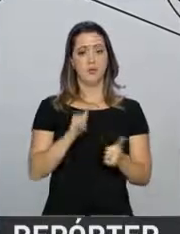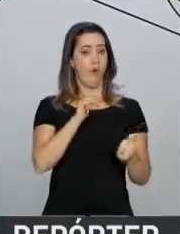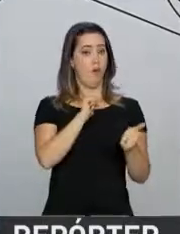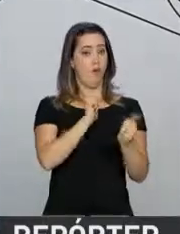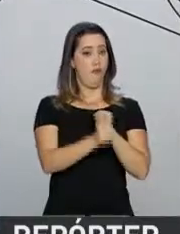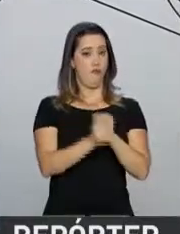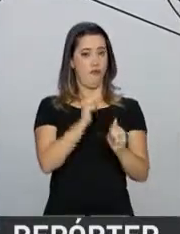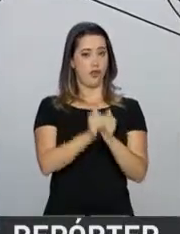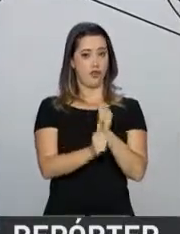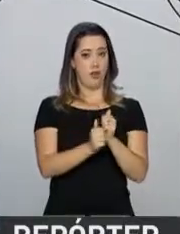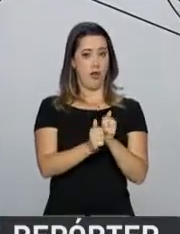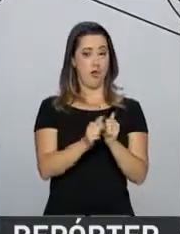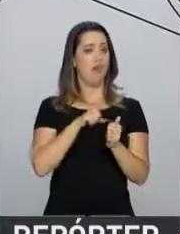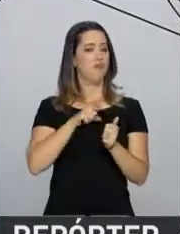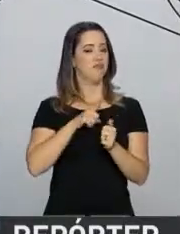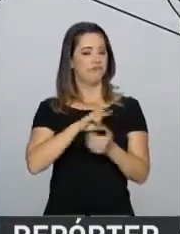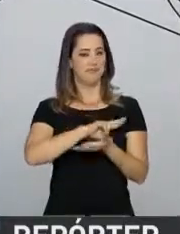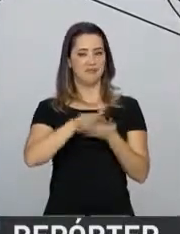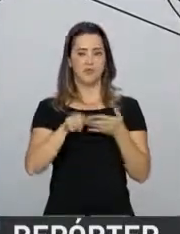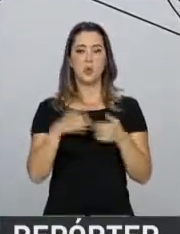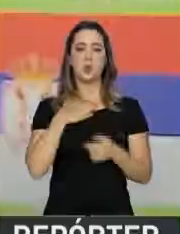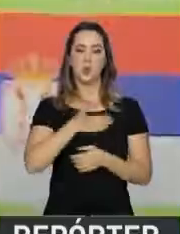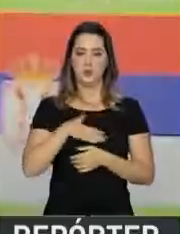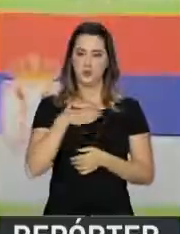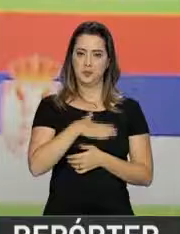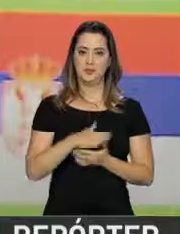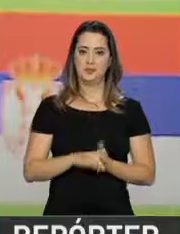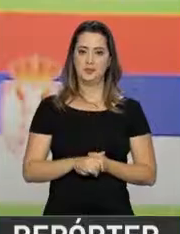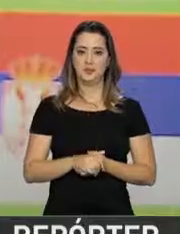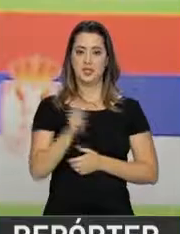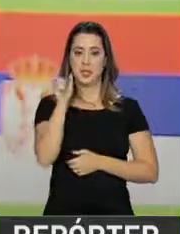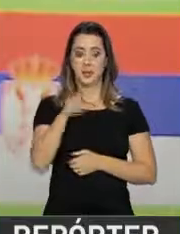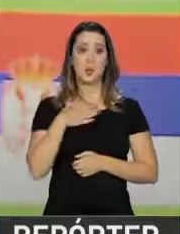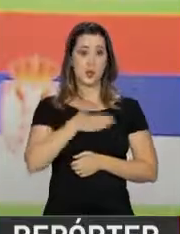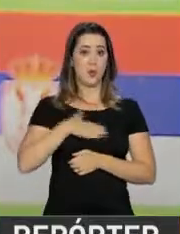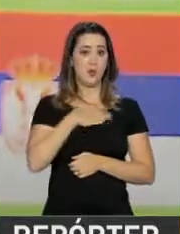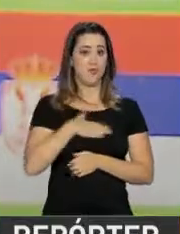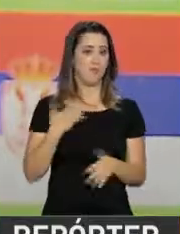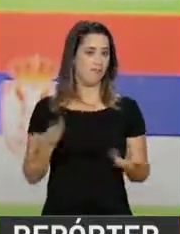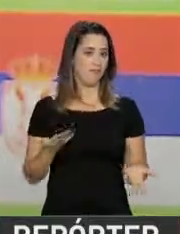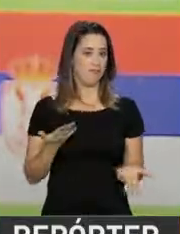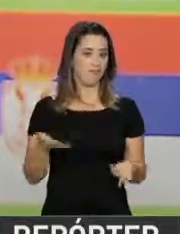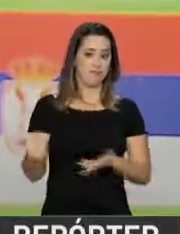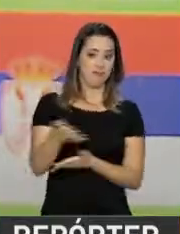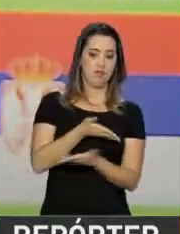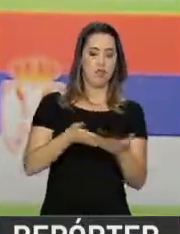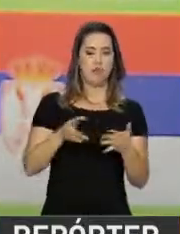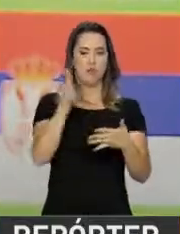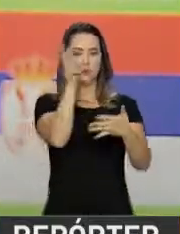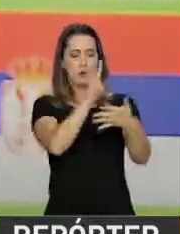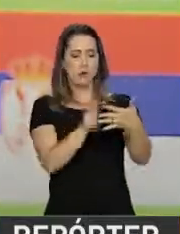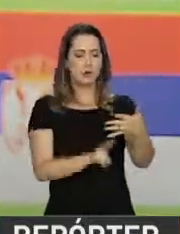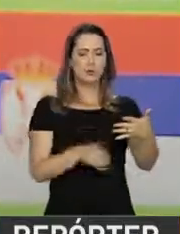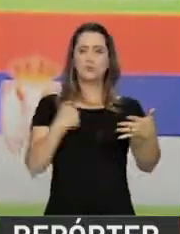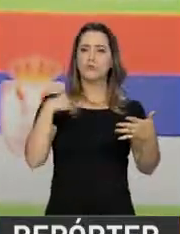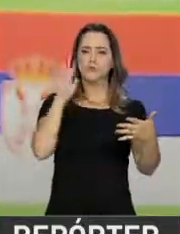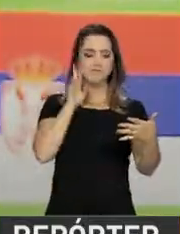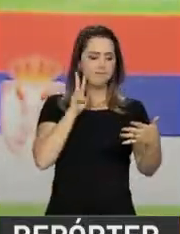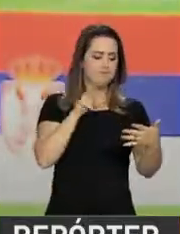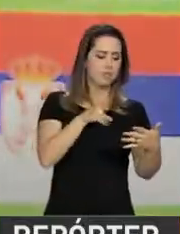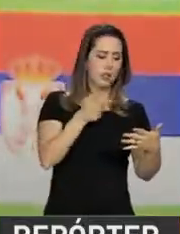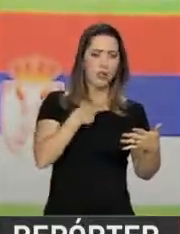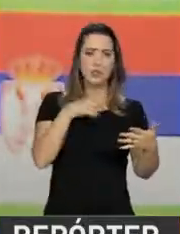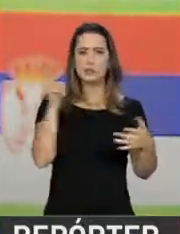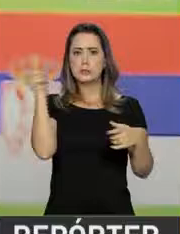can várias é por isso que eu gostei pra esse pessoal gostou bastante se envolveu com os textos com acervo a gente viu o pessoal